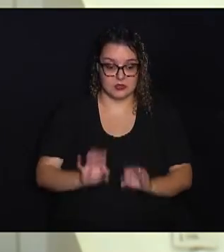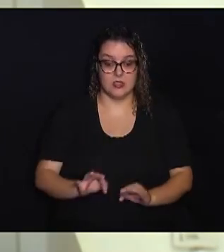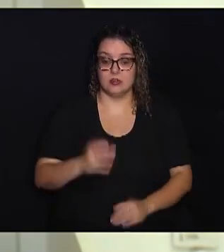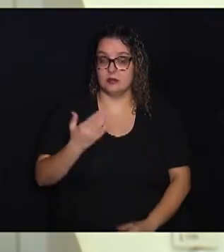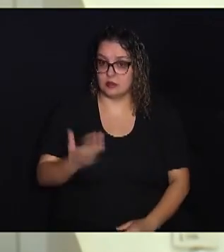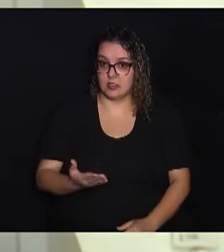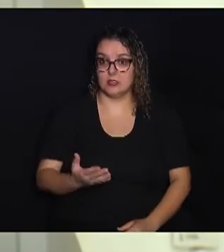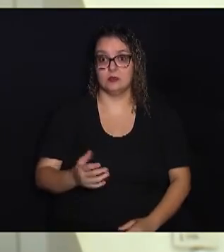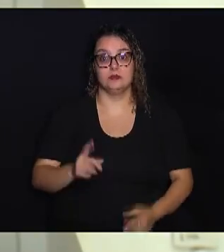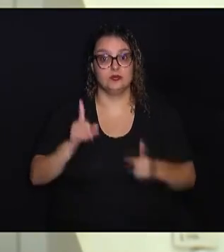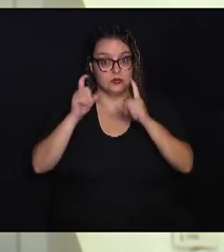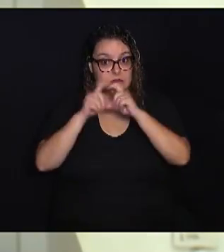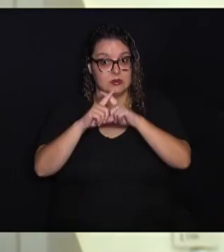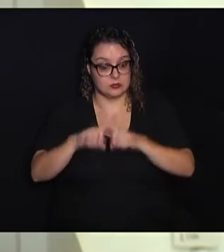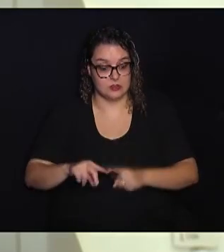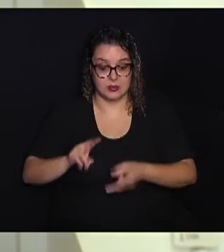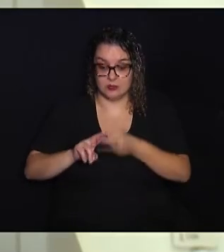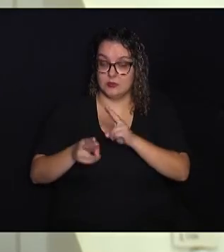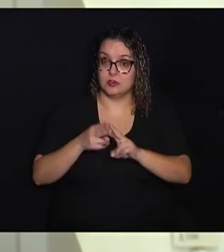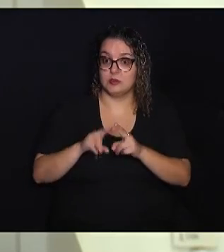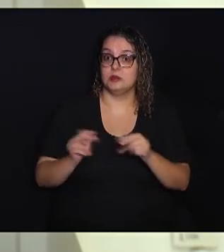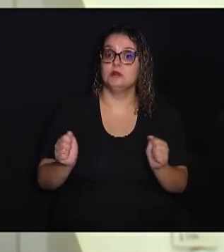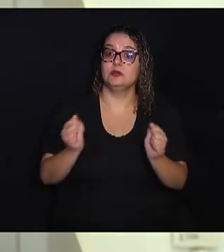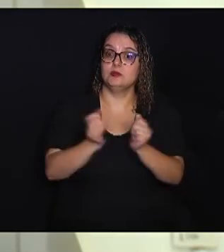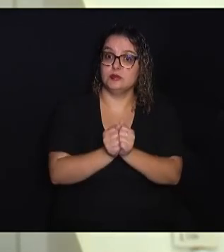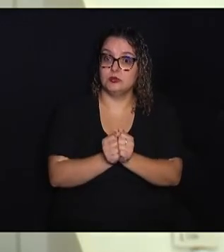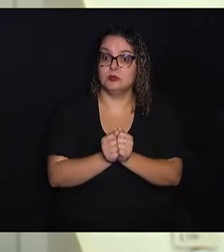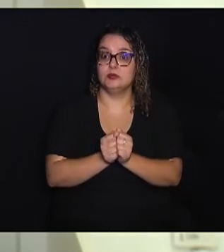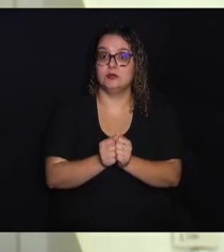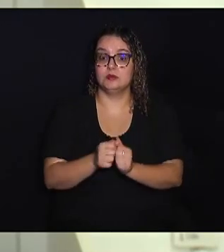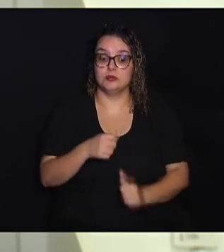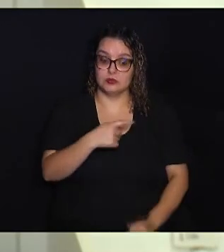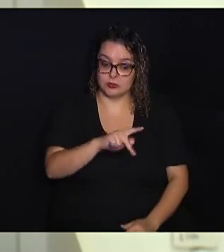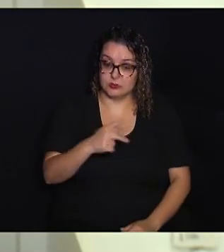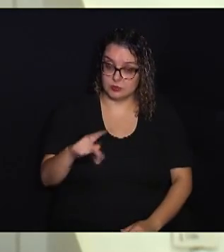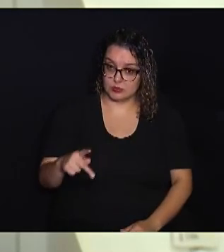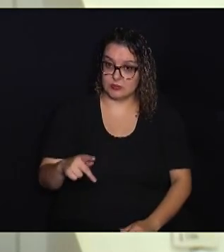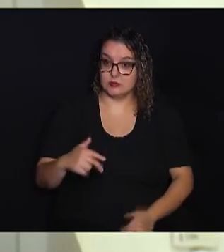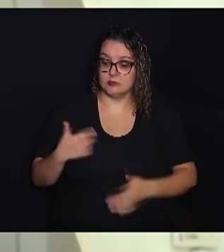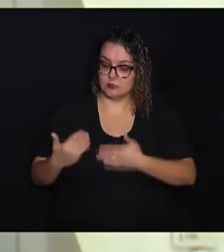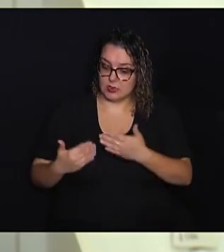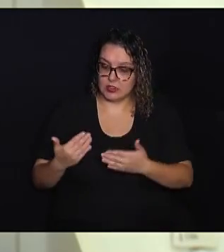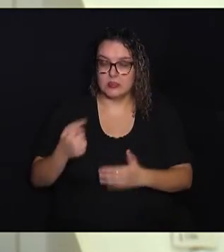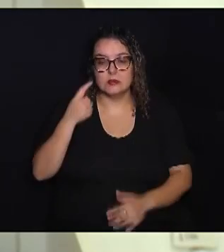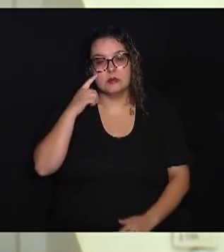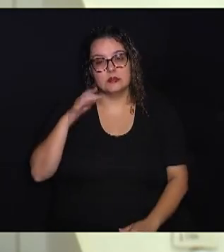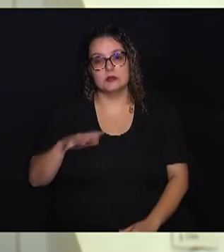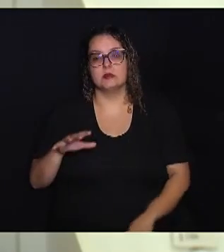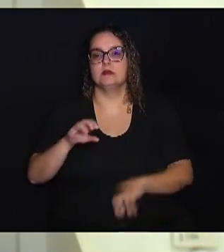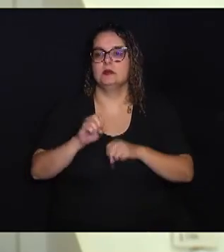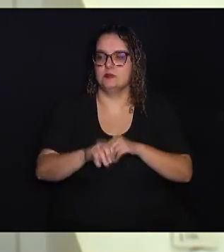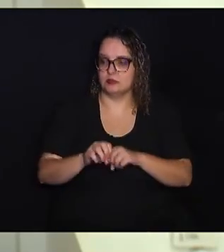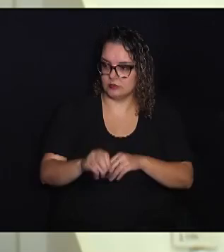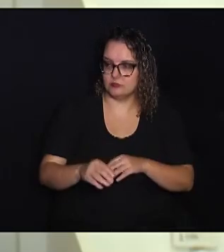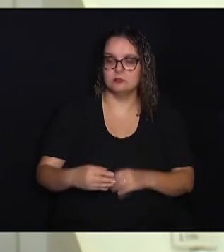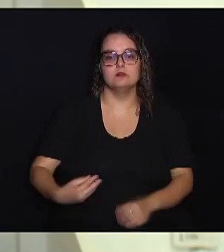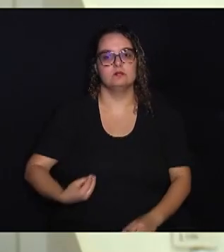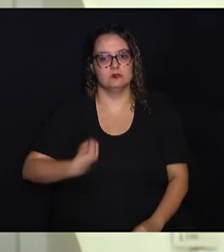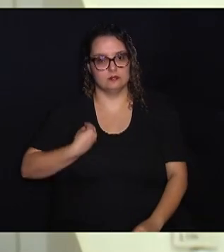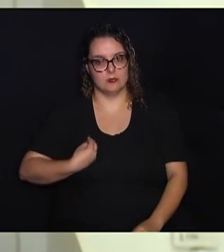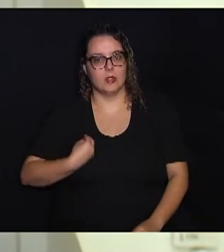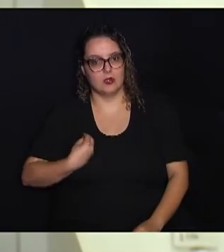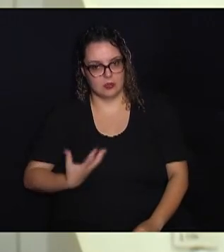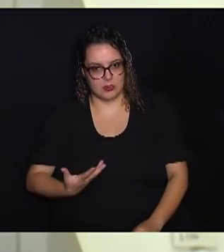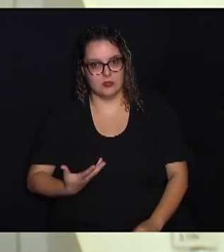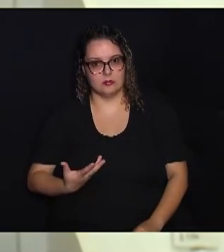nas habilidades, e estarmos juntos com eles nessa ideia de educá-los para a vida,